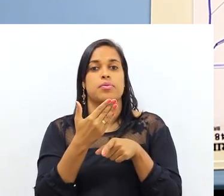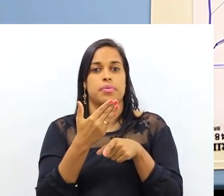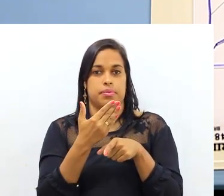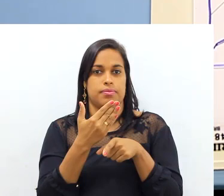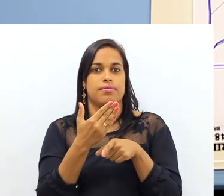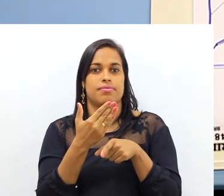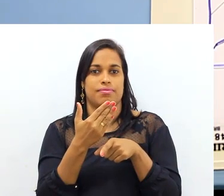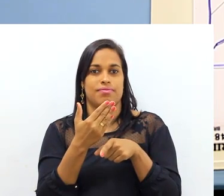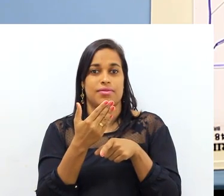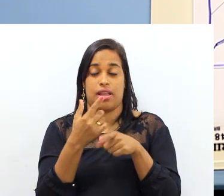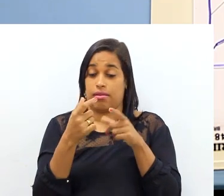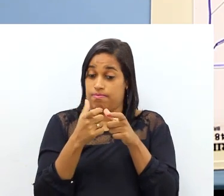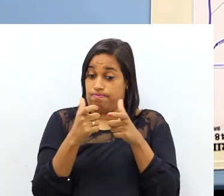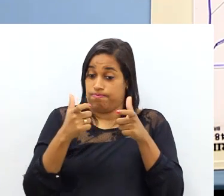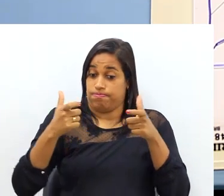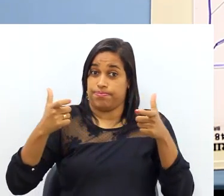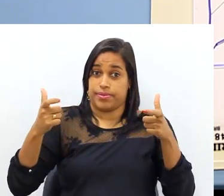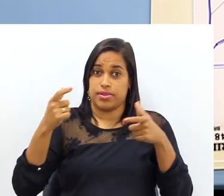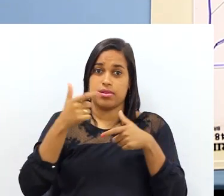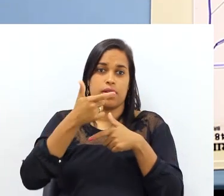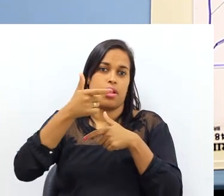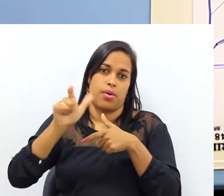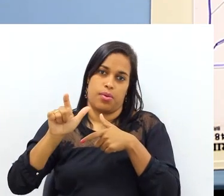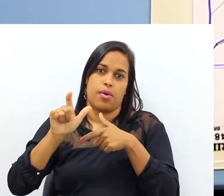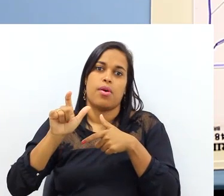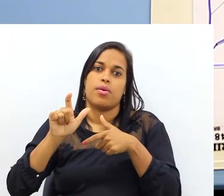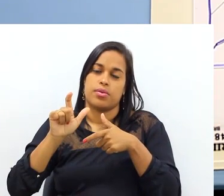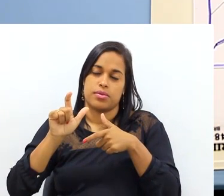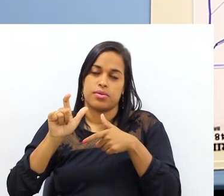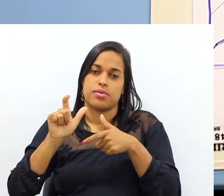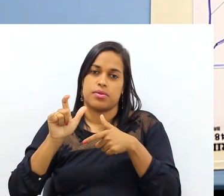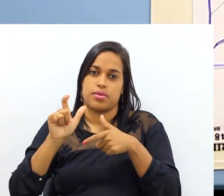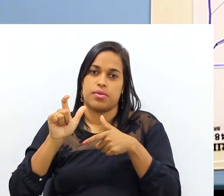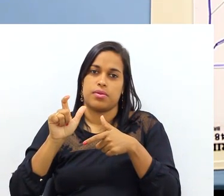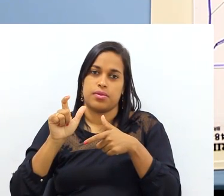da gente, ele está muito maior do que essa